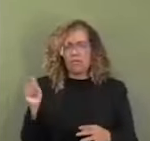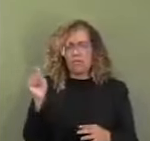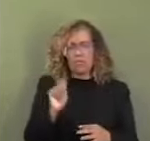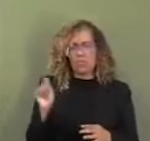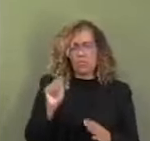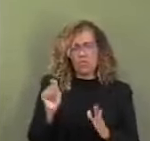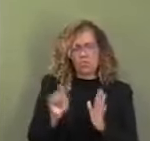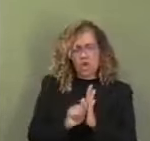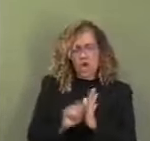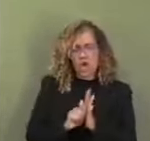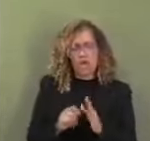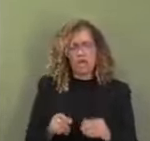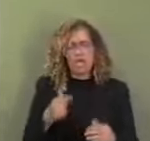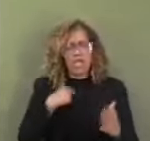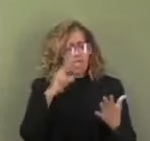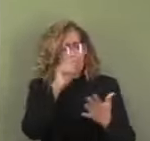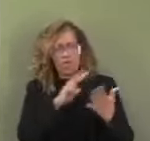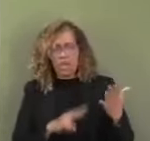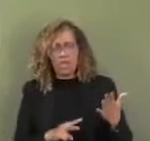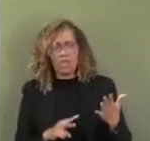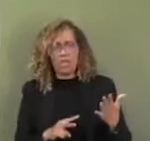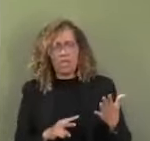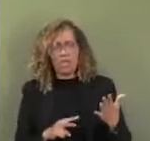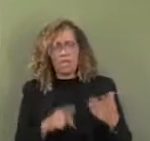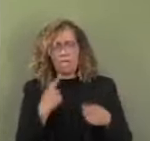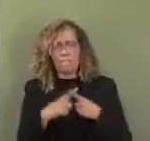além, senhor presidente. Pela mesma lógica,